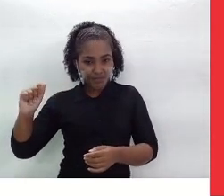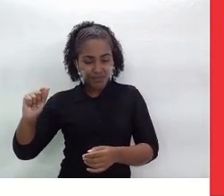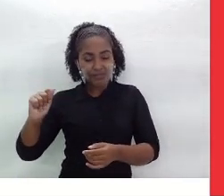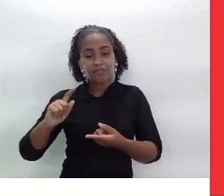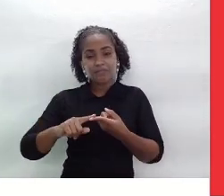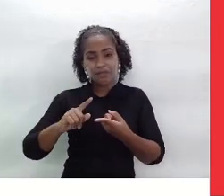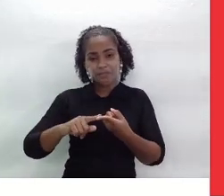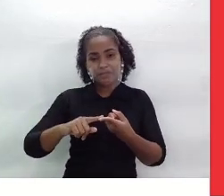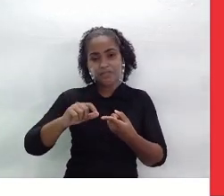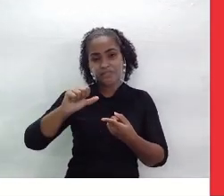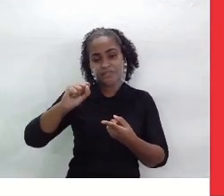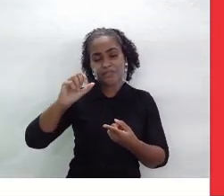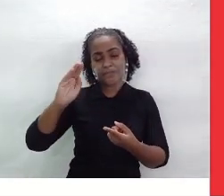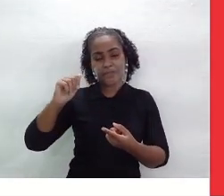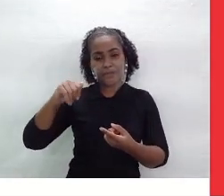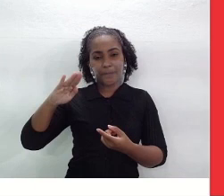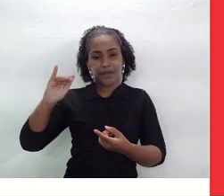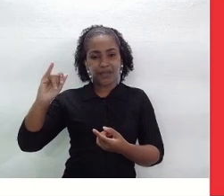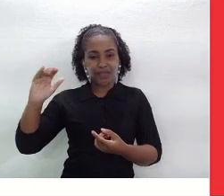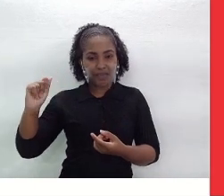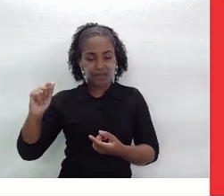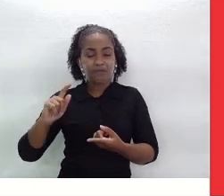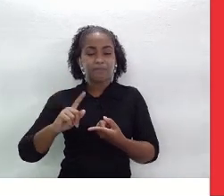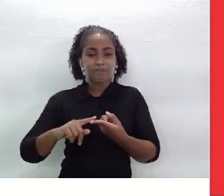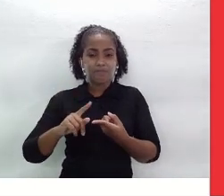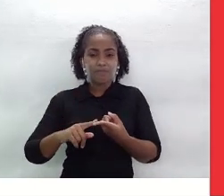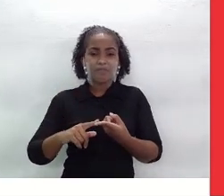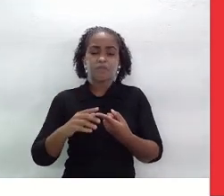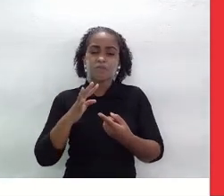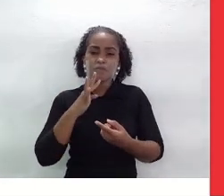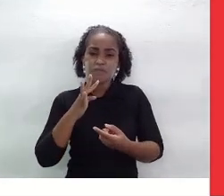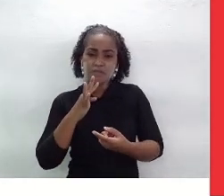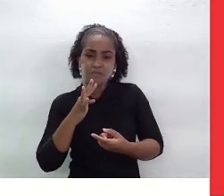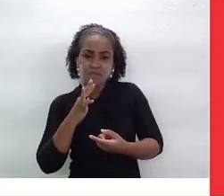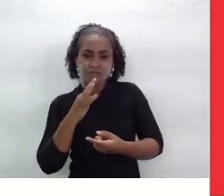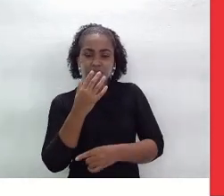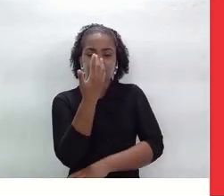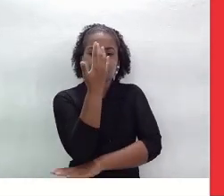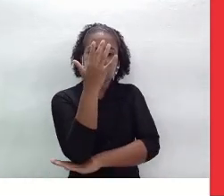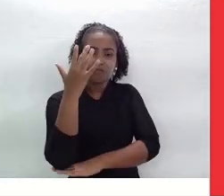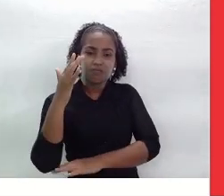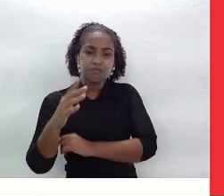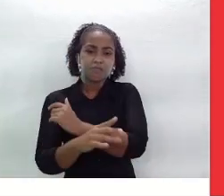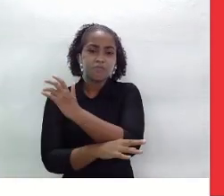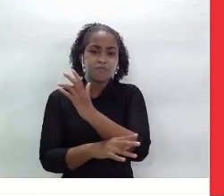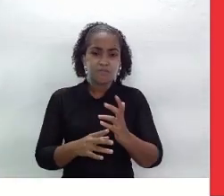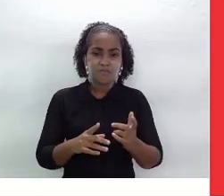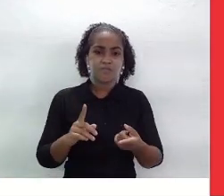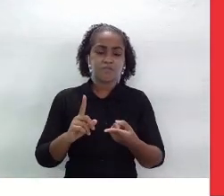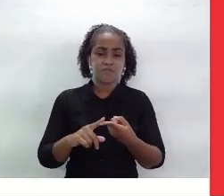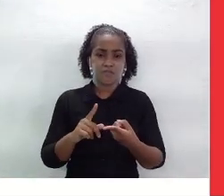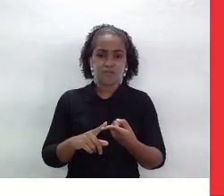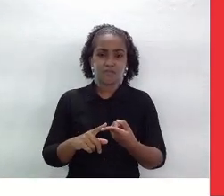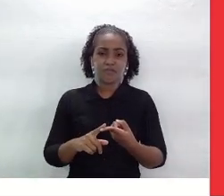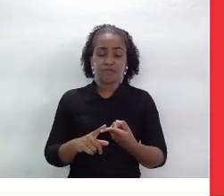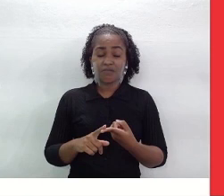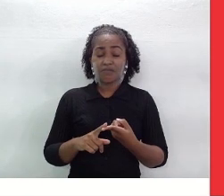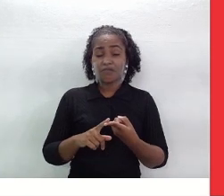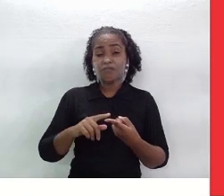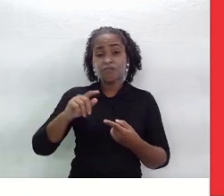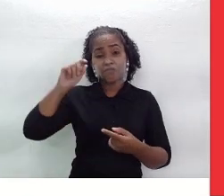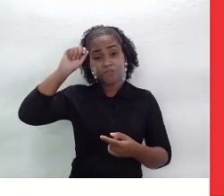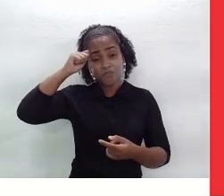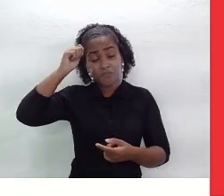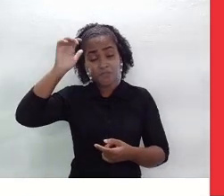extintas, conhecidas aí coletivamente com a flora de Glossopteris, que existe na África e